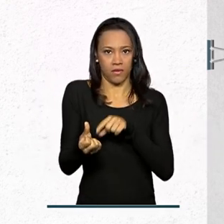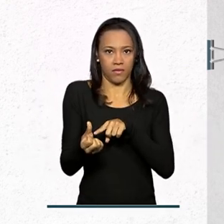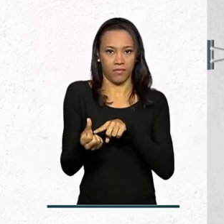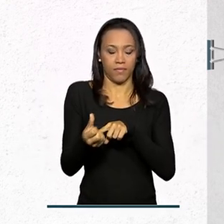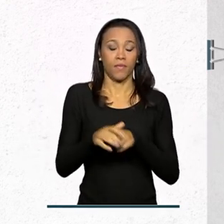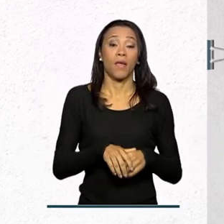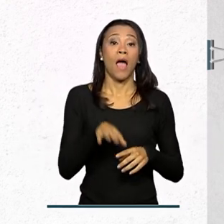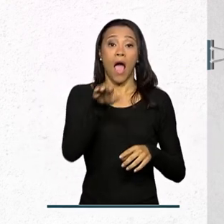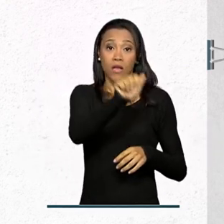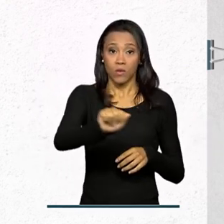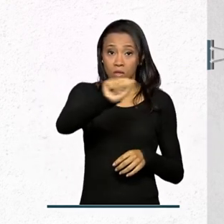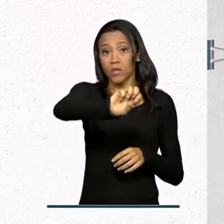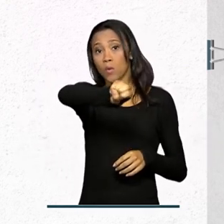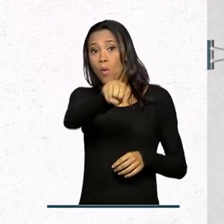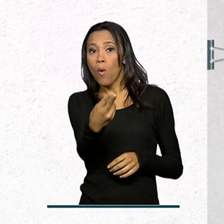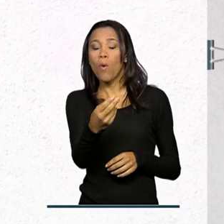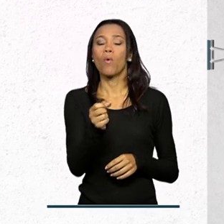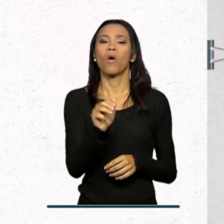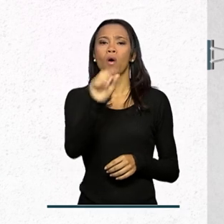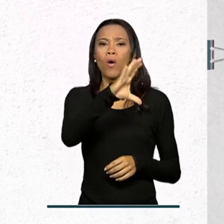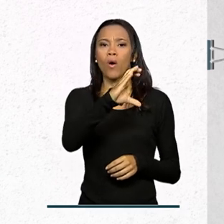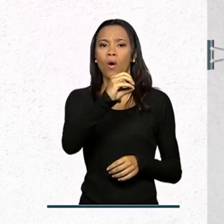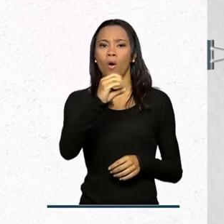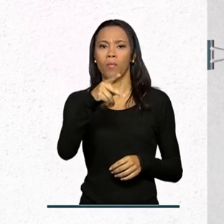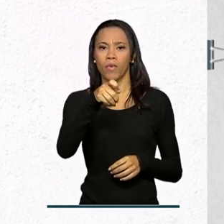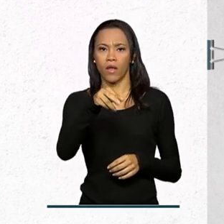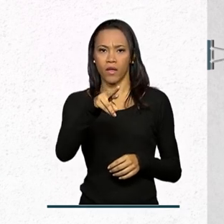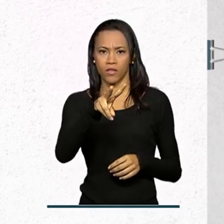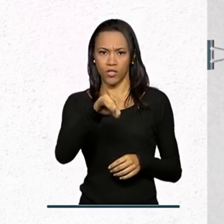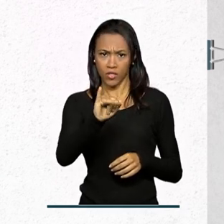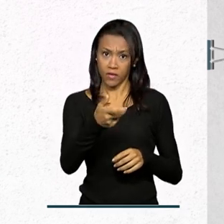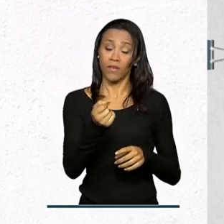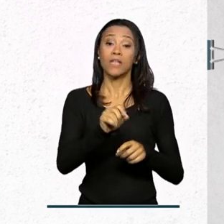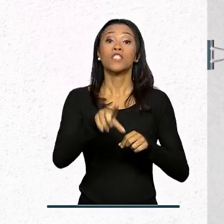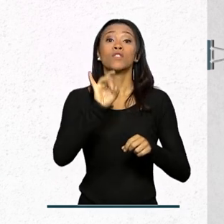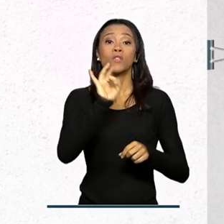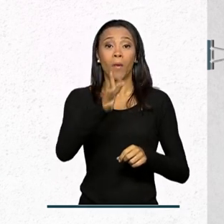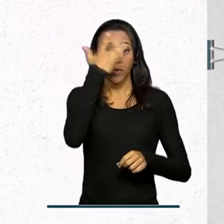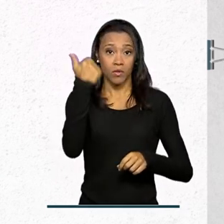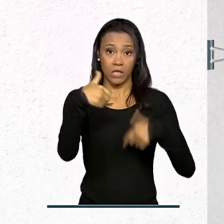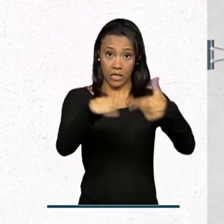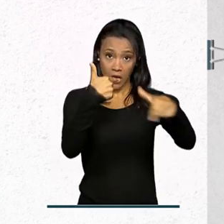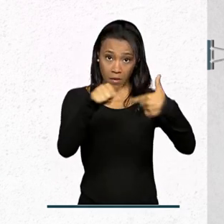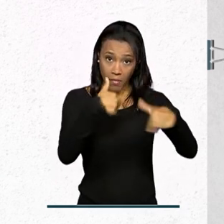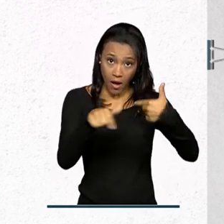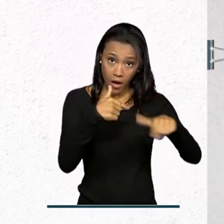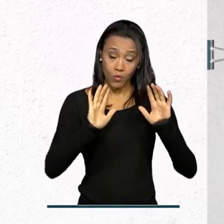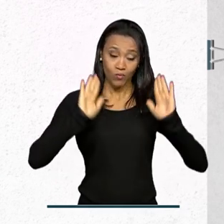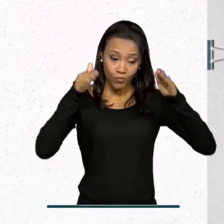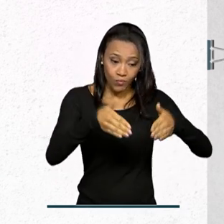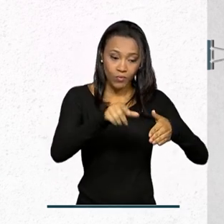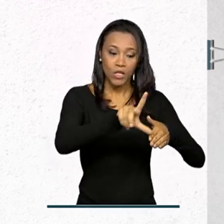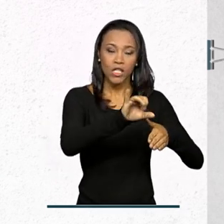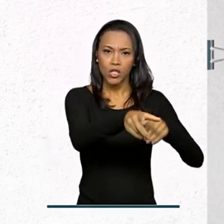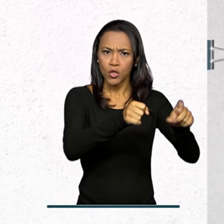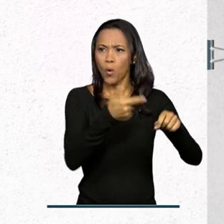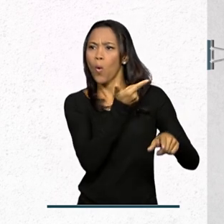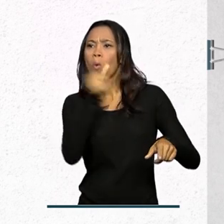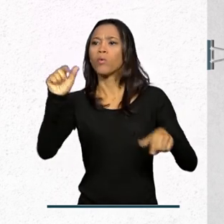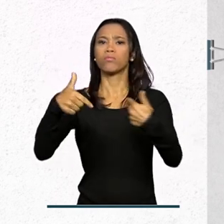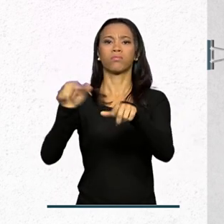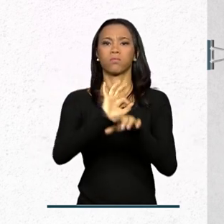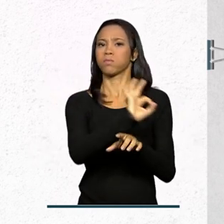As associações ou cooperativas devem ser exclusivamente formadas por trabalhadores que tenham a catação como única fonte de